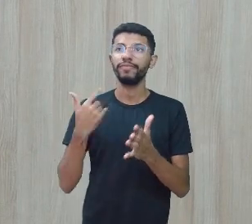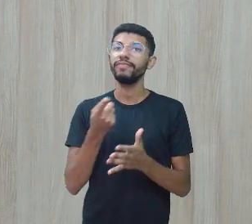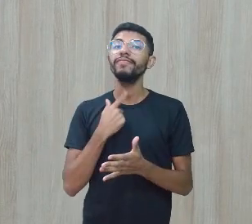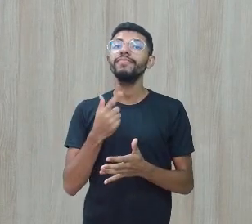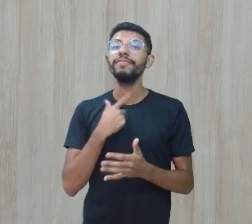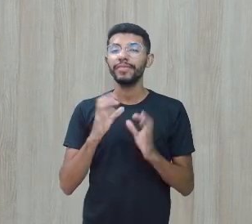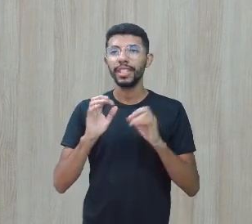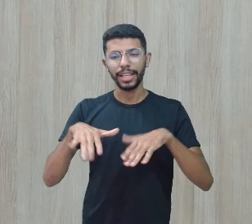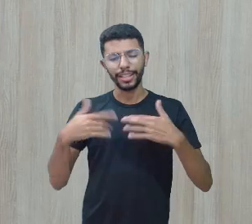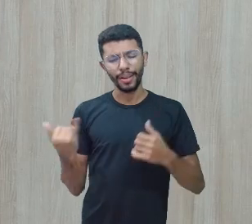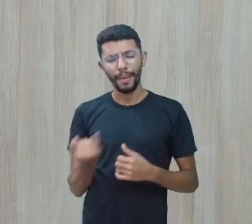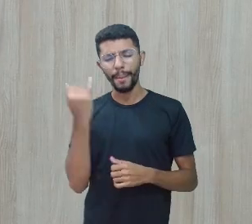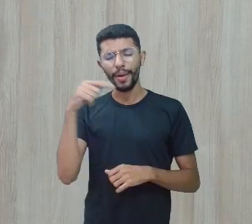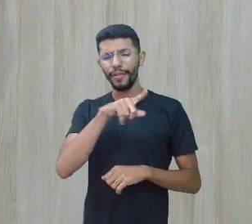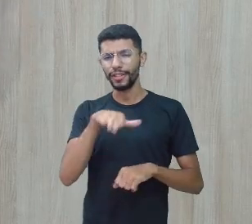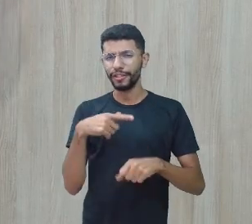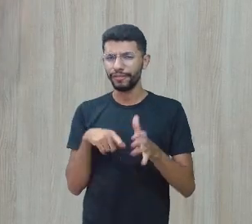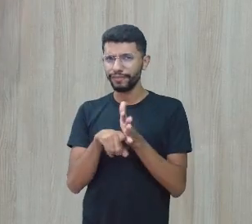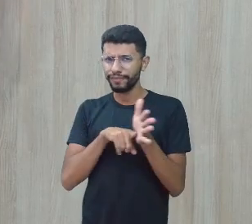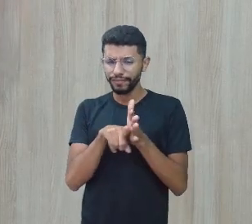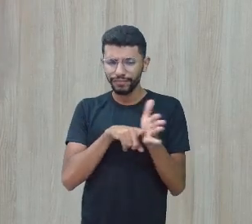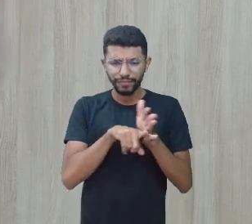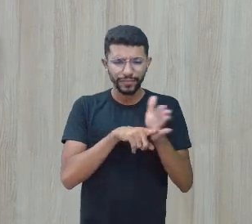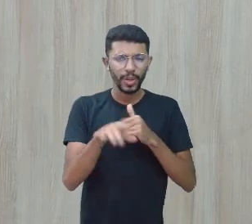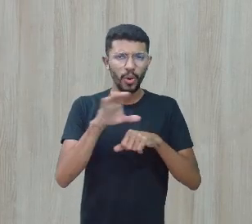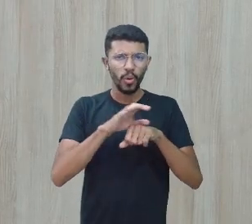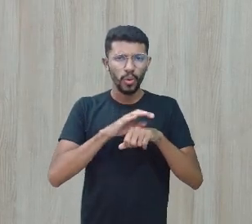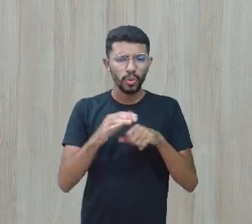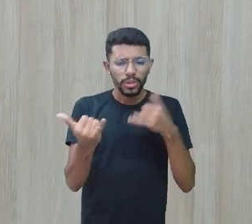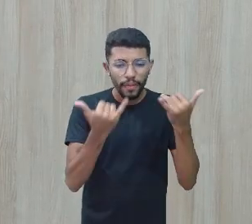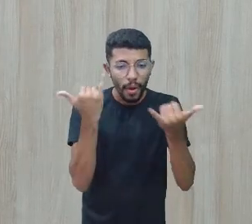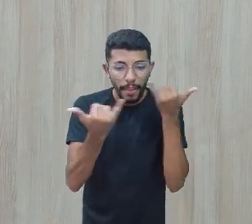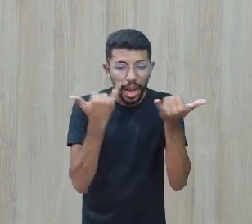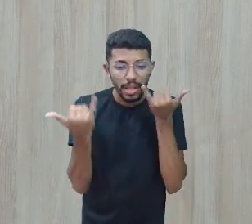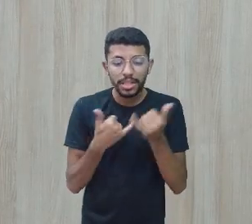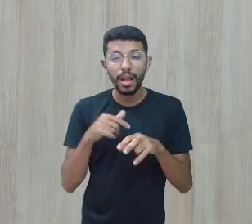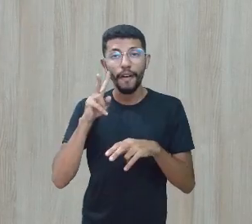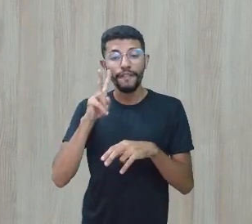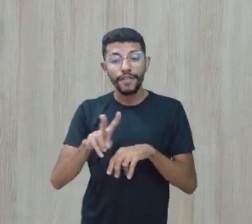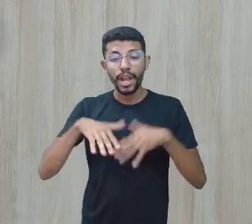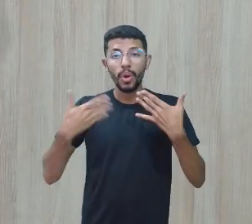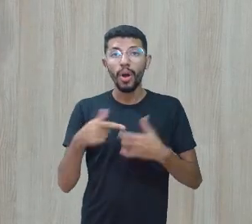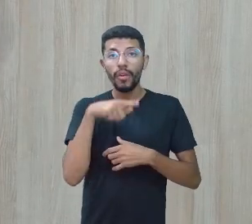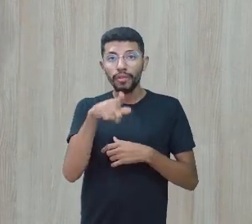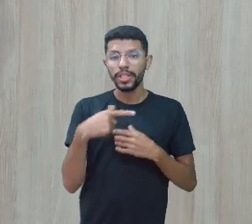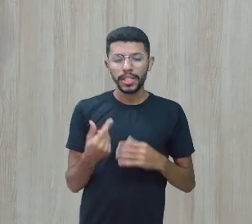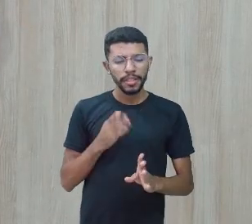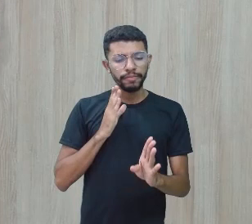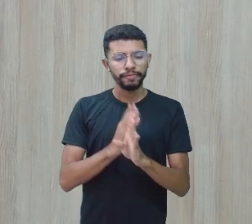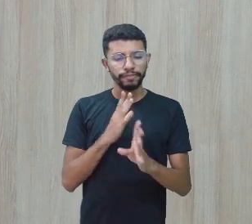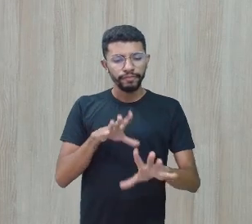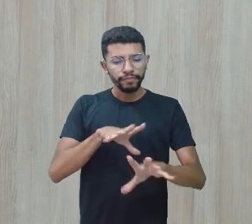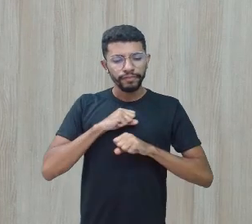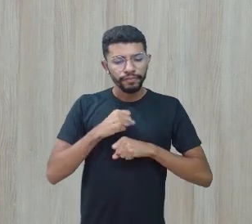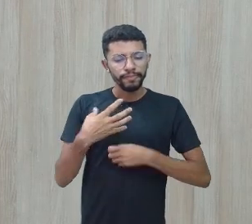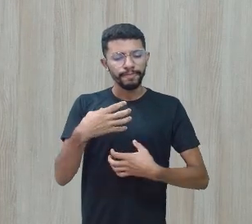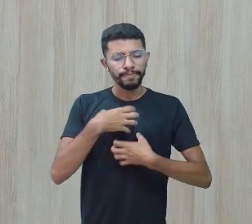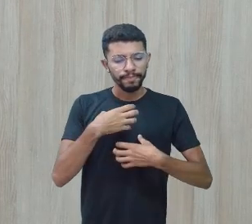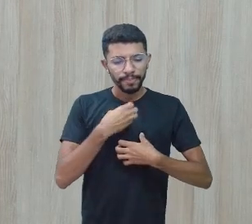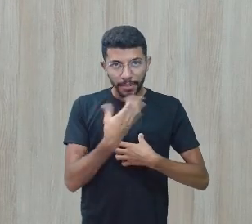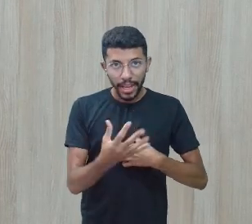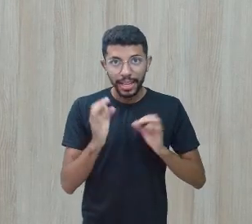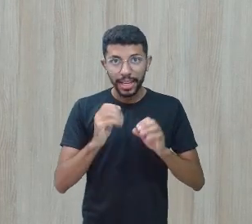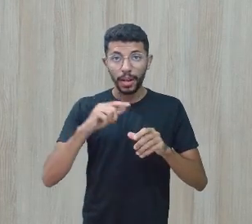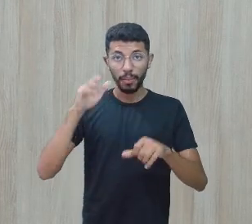vocês já irem pesquisando sobre esses cursos, pegando informação, vendo aí qual que você se identifica mais, para na hora da